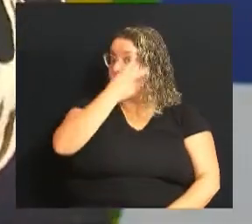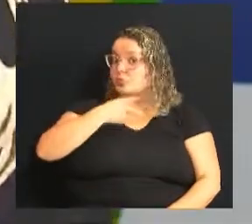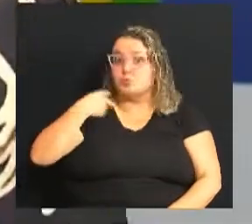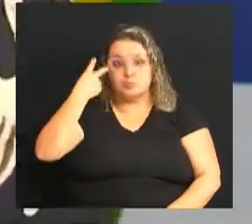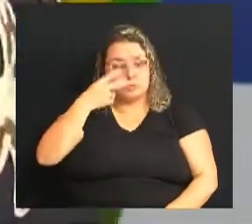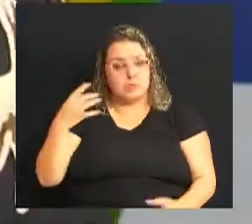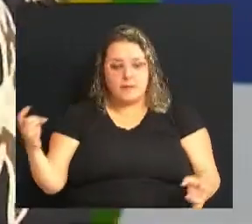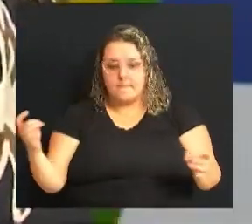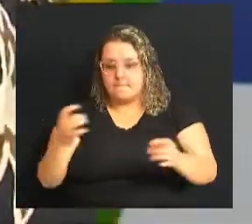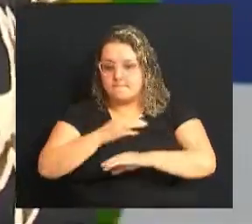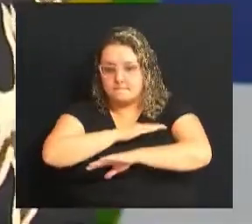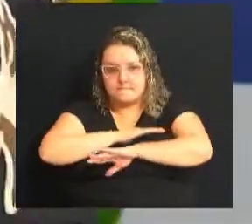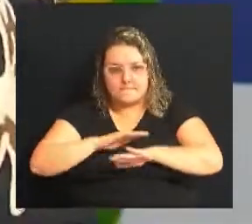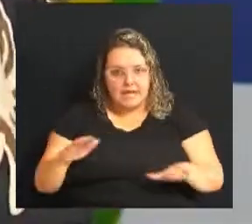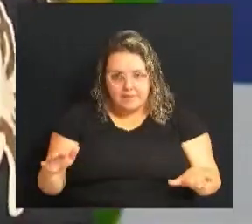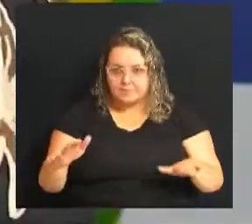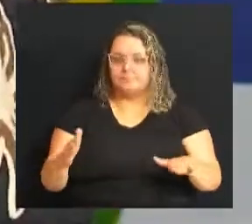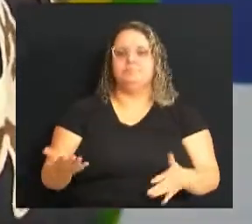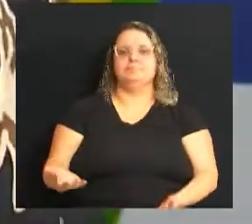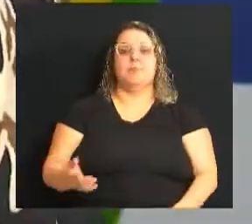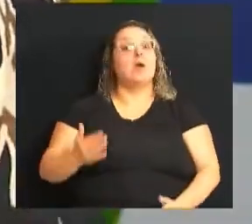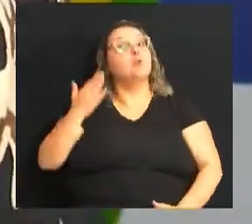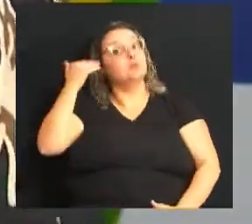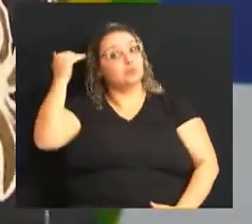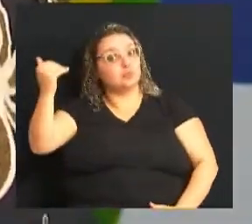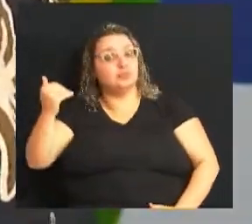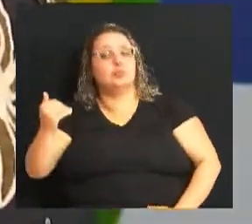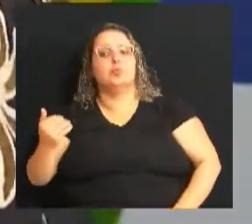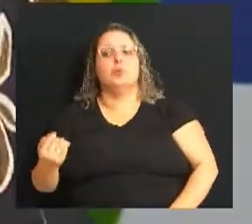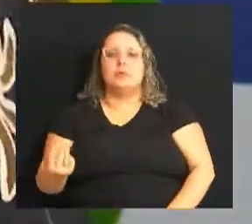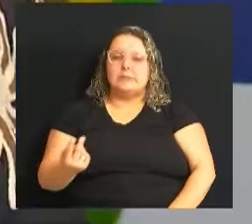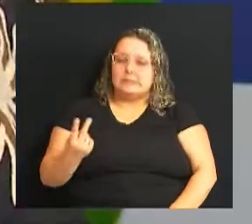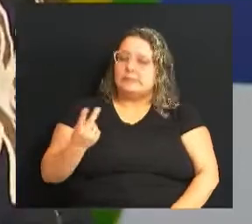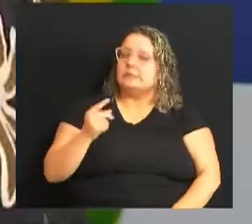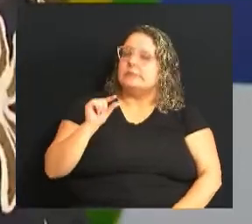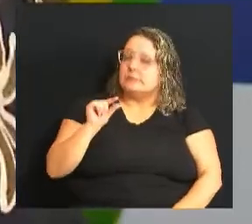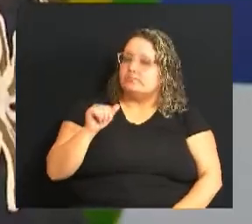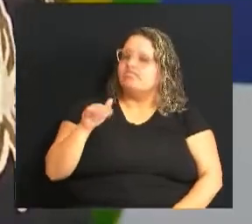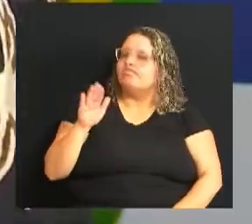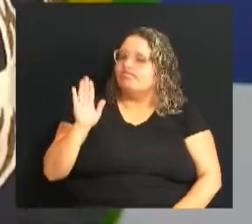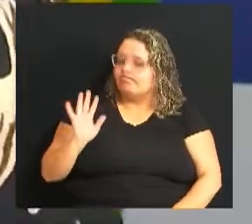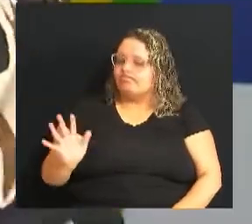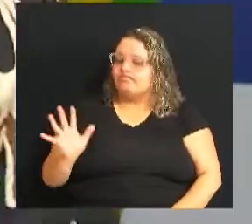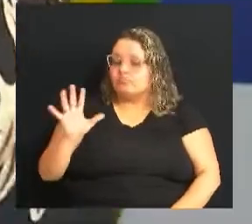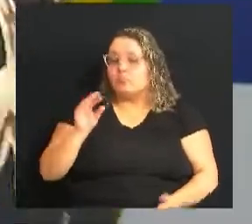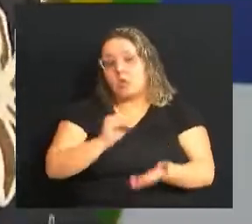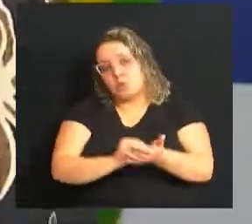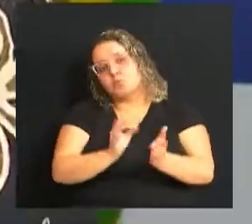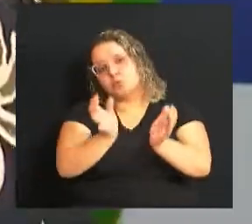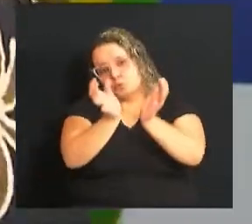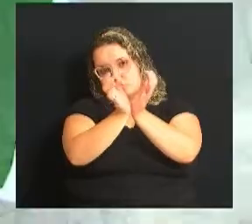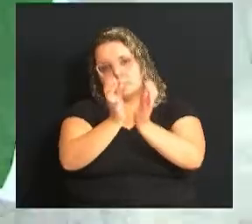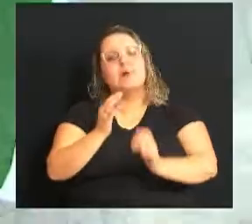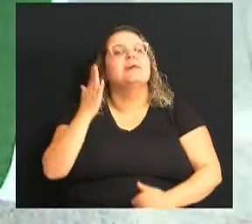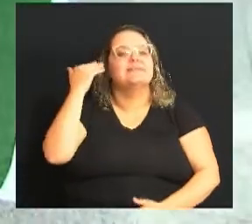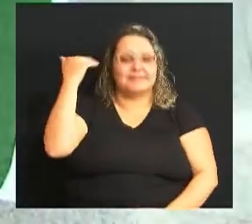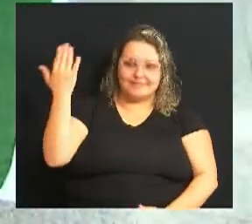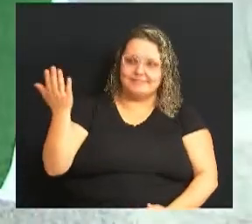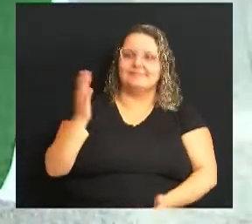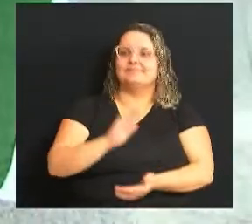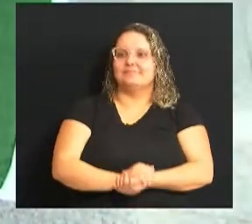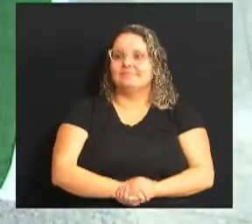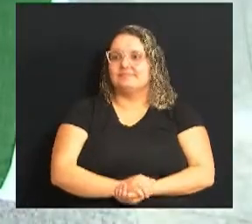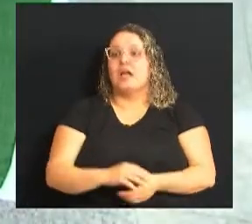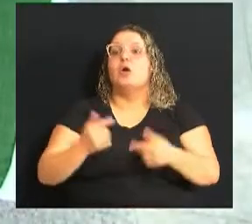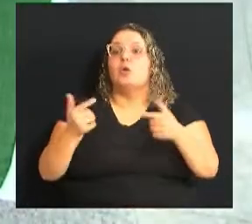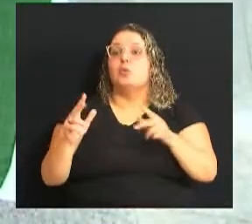é um sucesso mesmo. A gente sabe que os valores estão um pouquinho mais salgados do que da última Copa, mas está um sucesso. O mesmo espaço também